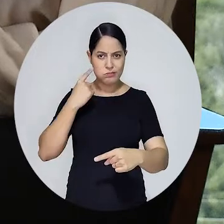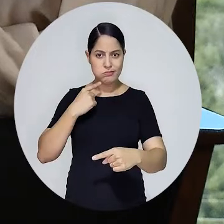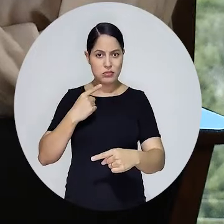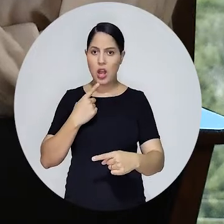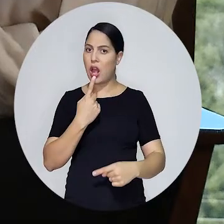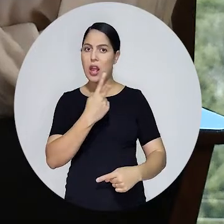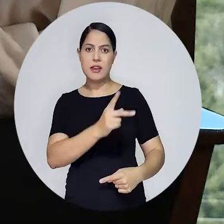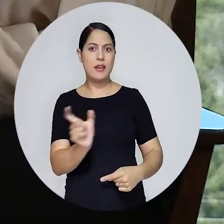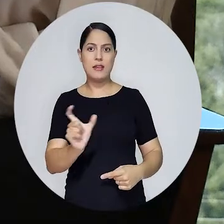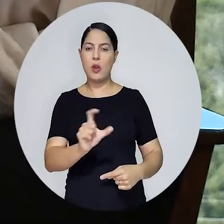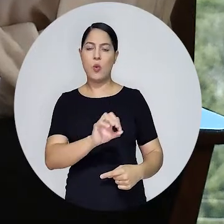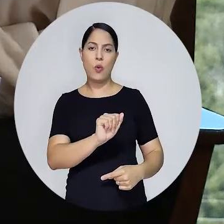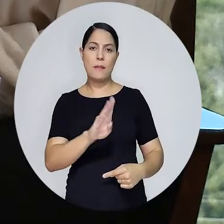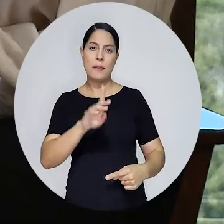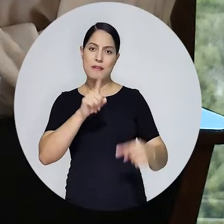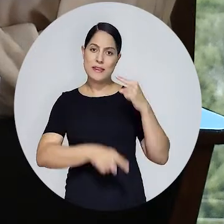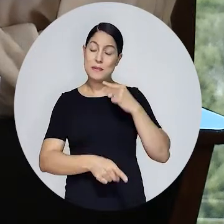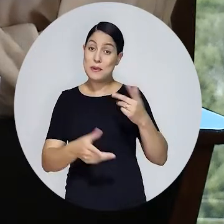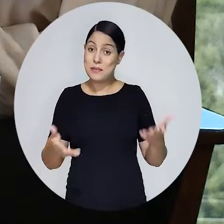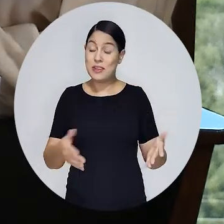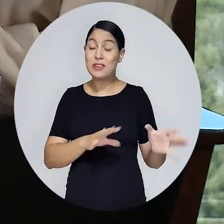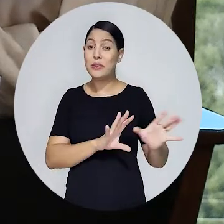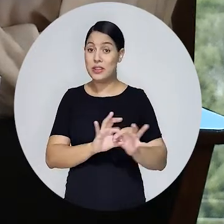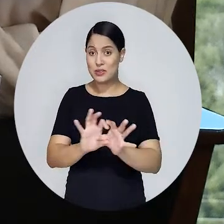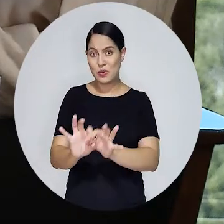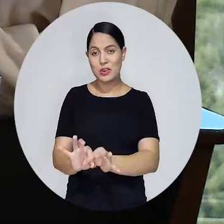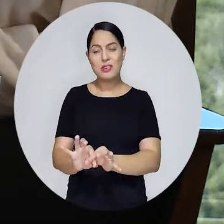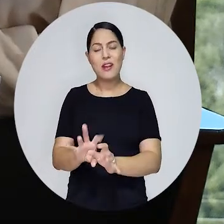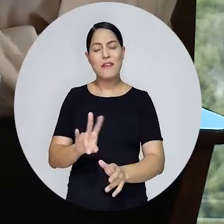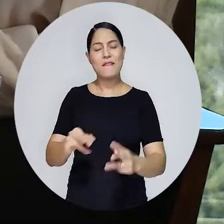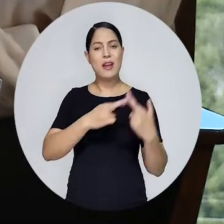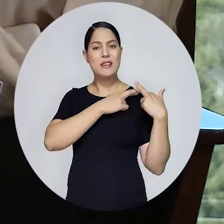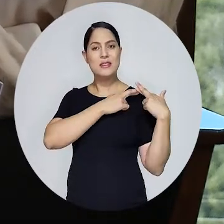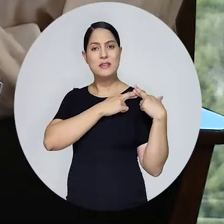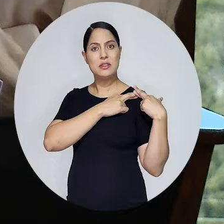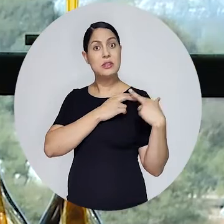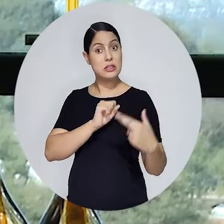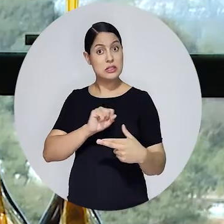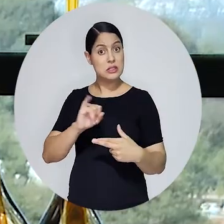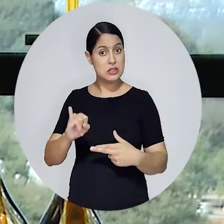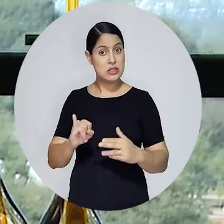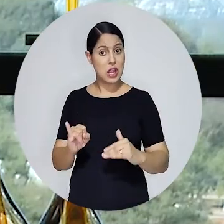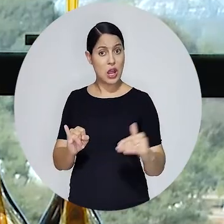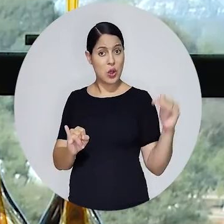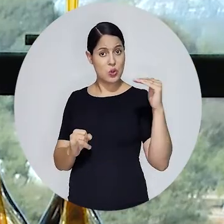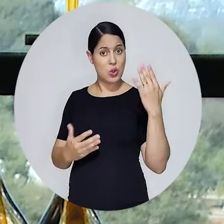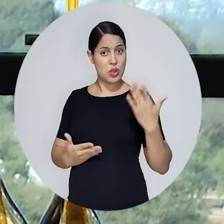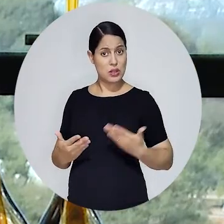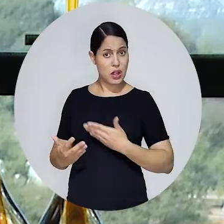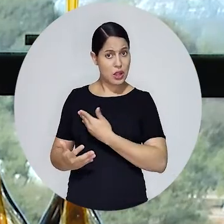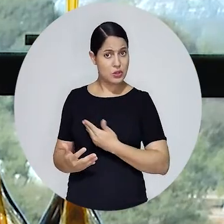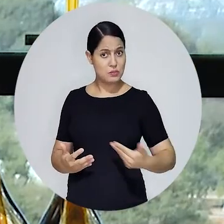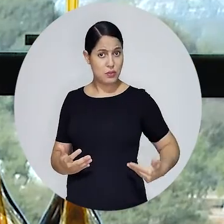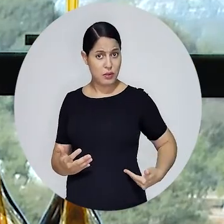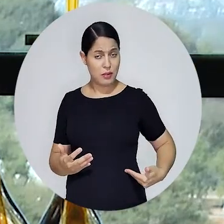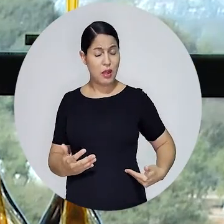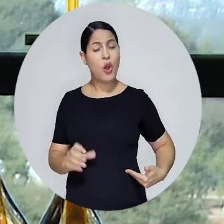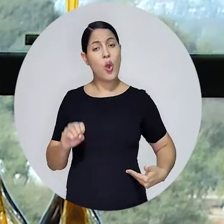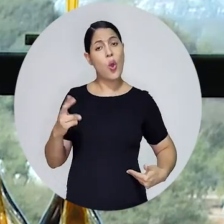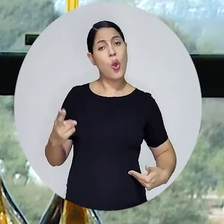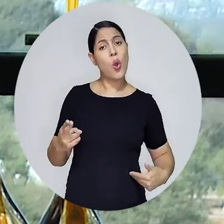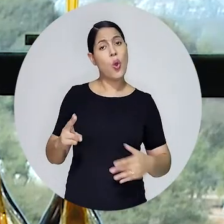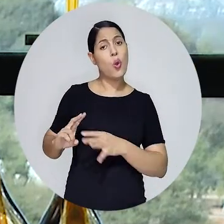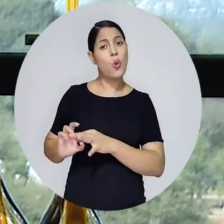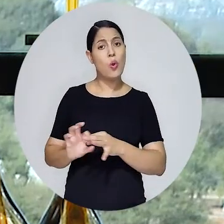porque afinal todos estão trabalhando e aqueles que se excederem terão as suas responsabilidades, tanto por parte da autoridade pública como o limite